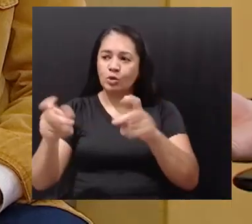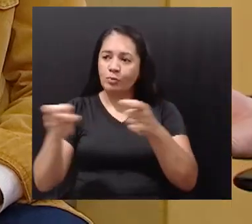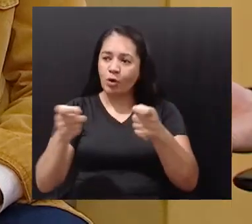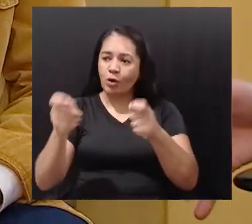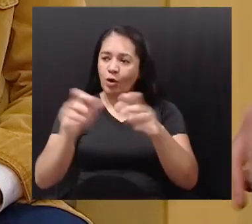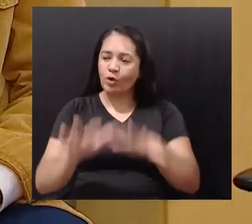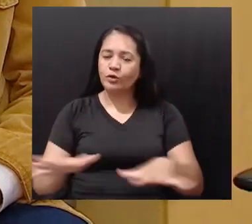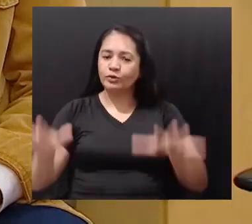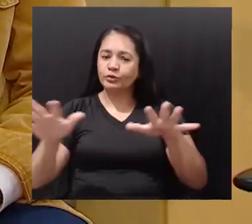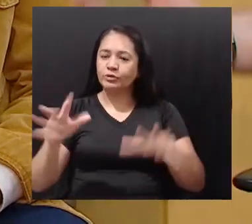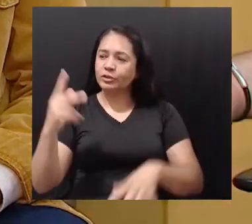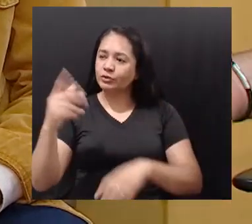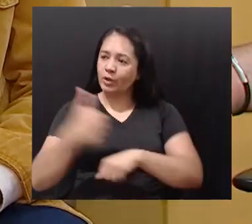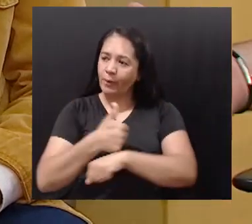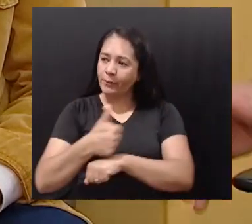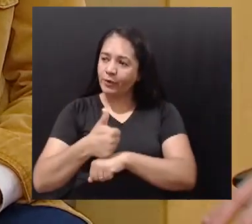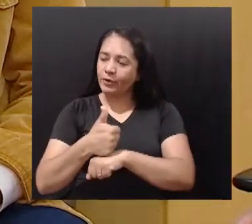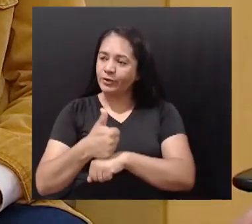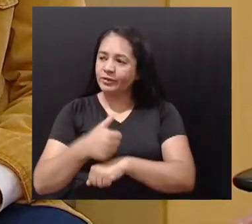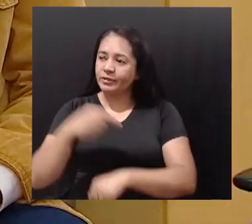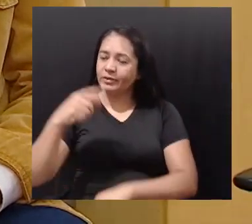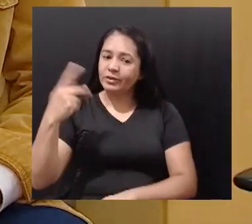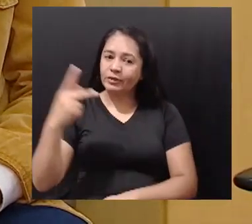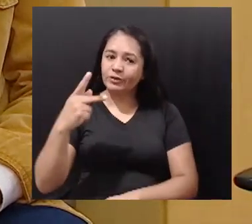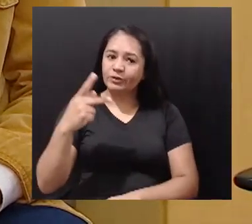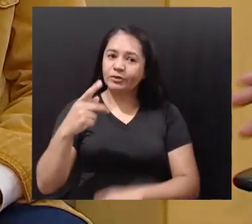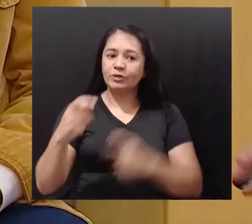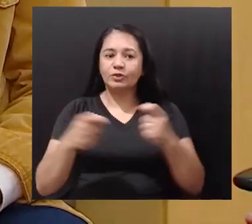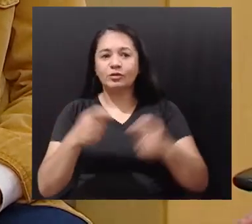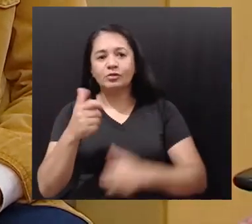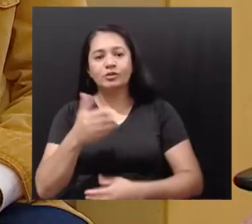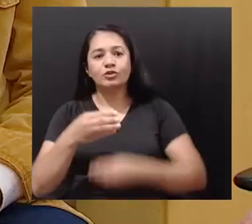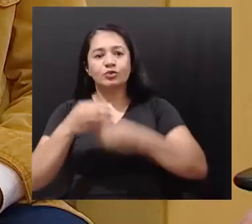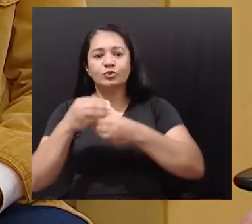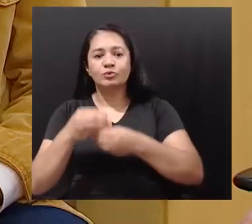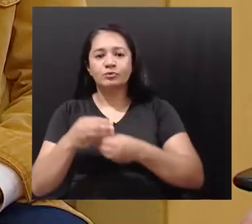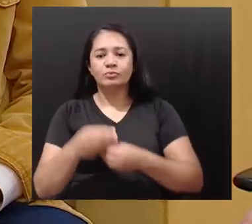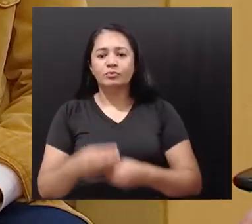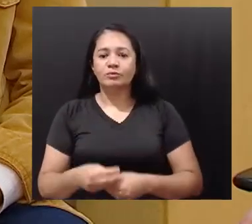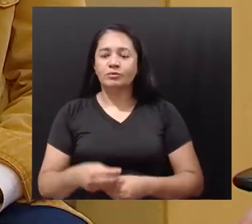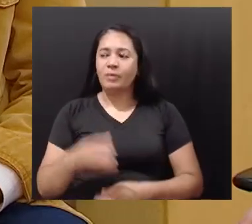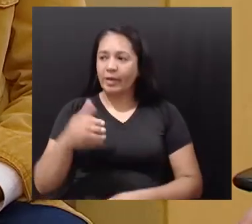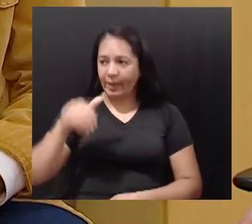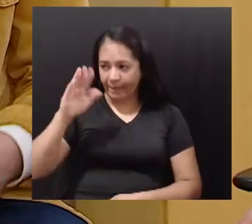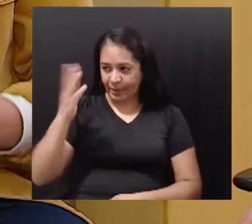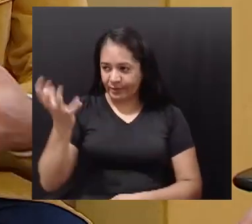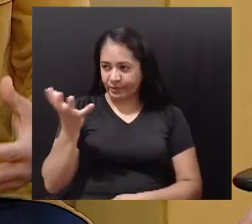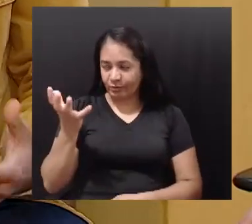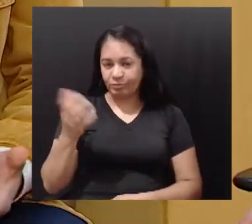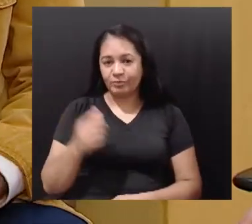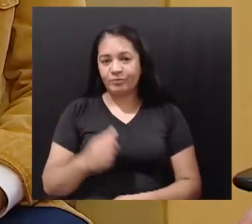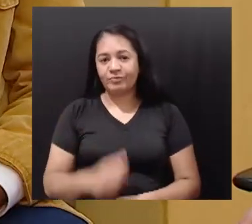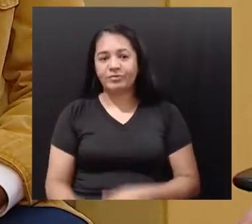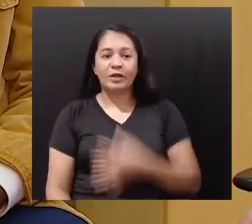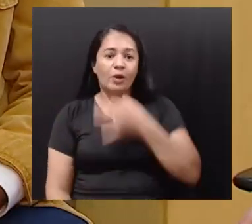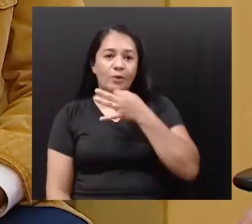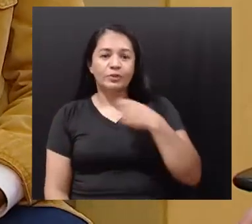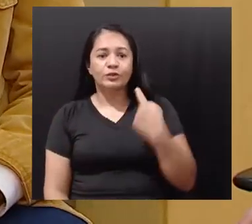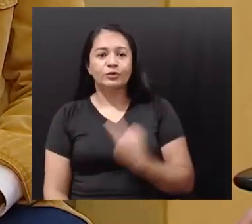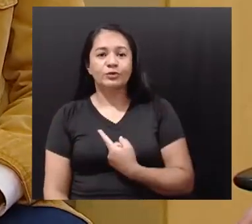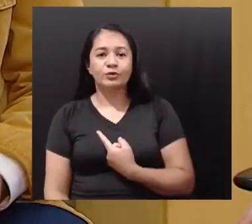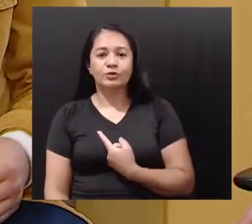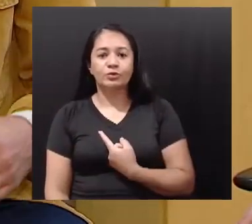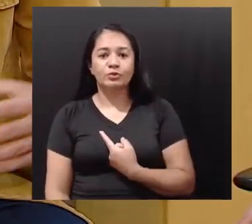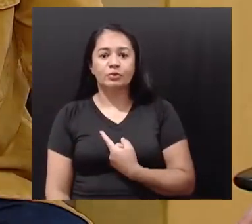função como controlador, sobre a sua função como controlador geral adjunto? Tem alguma coisa que vocês queiram falar? Eu acho que a gente deu uma passada